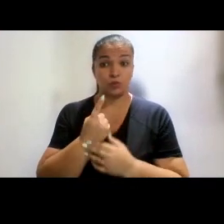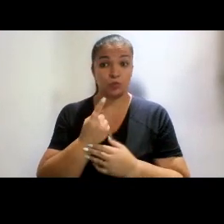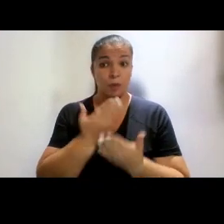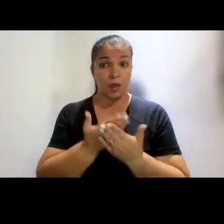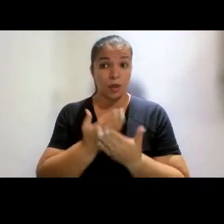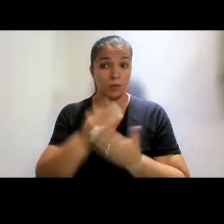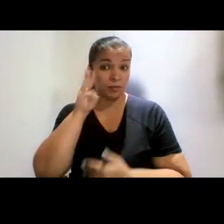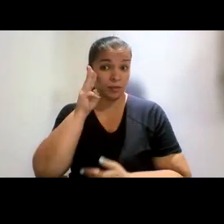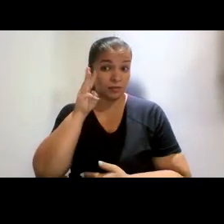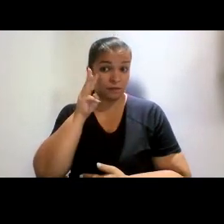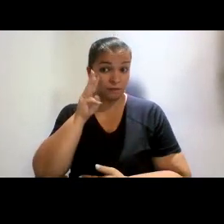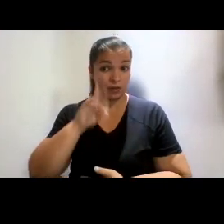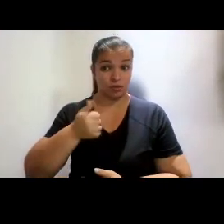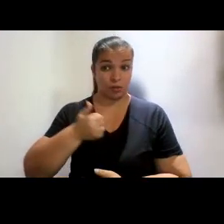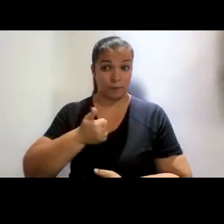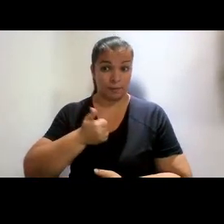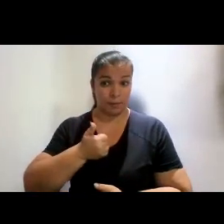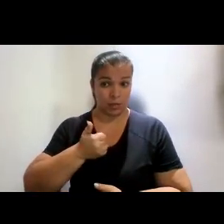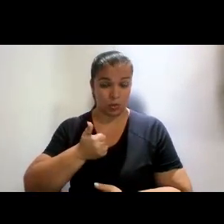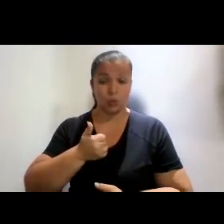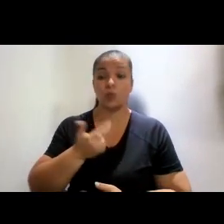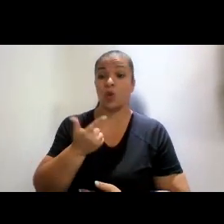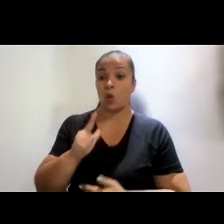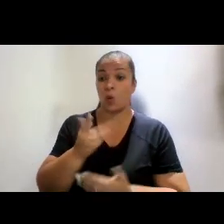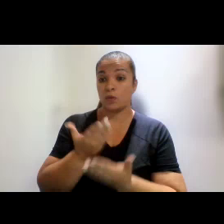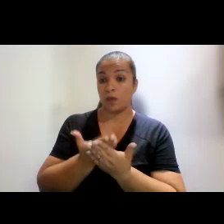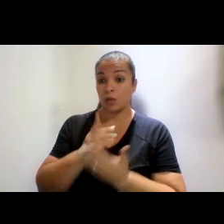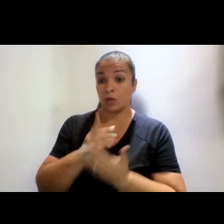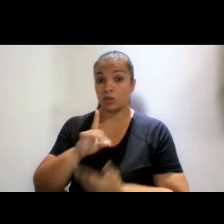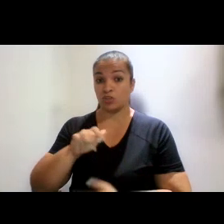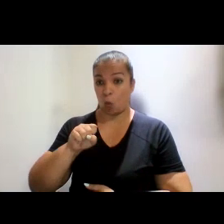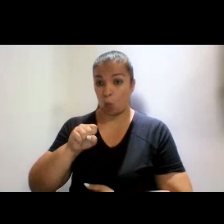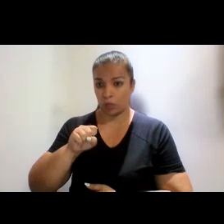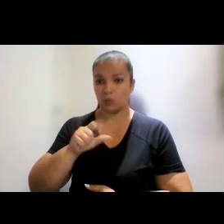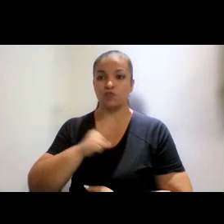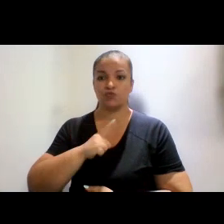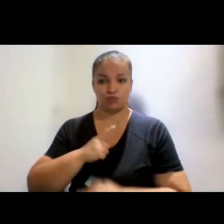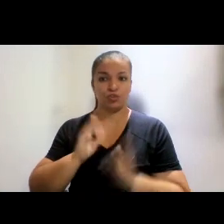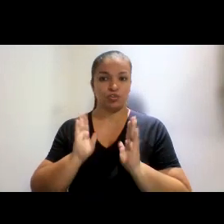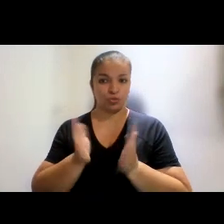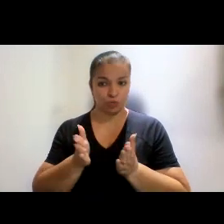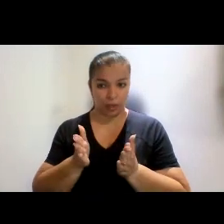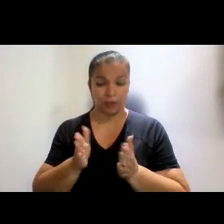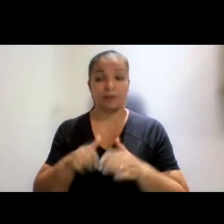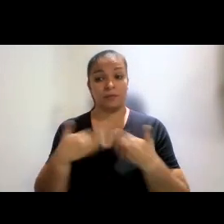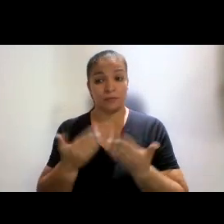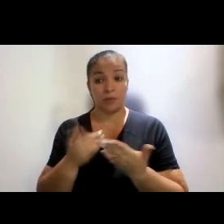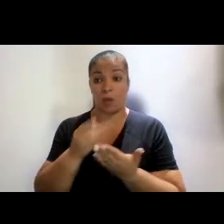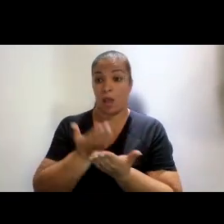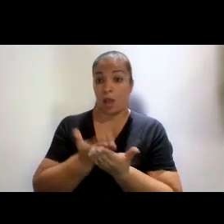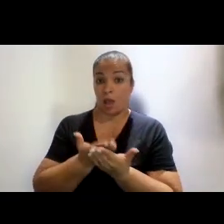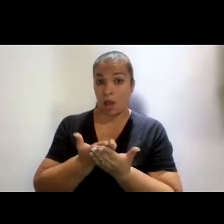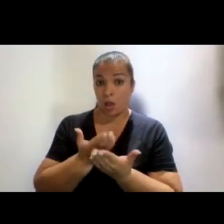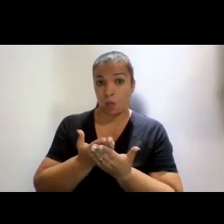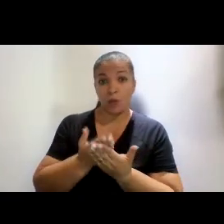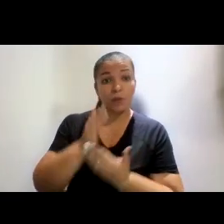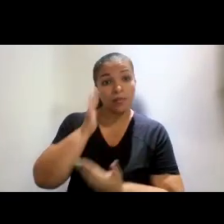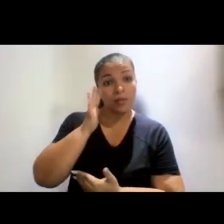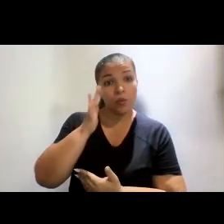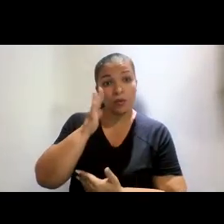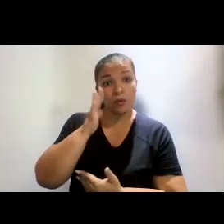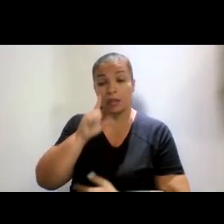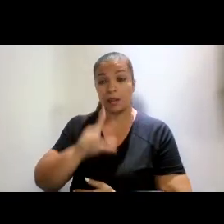dia 1º, e a outra no dia 8, que já estava previsto, tá? Então, é a aula de Teoria da Literatura 1, com